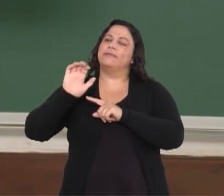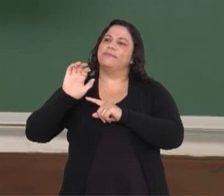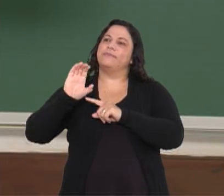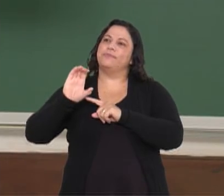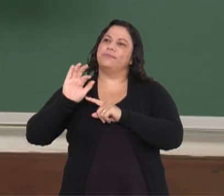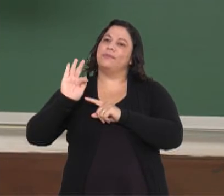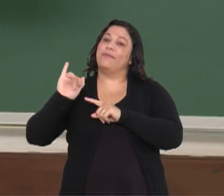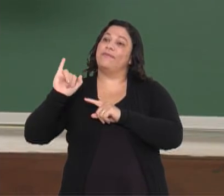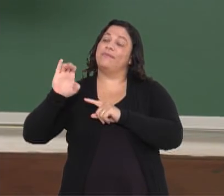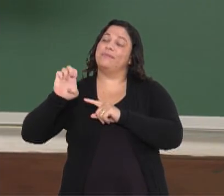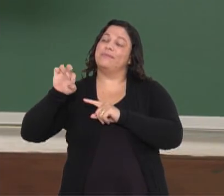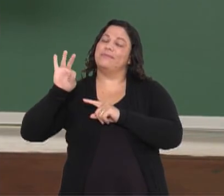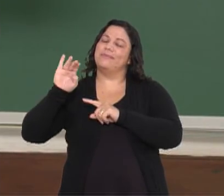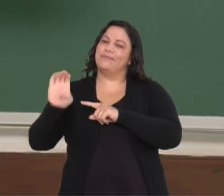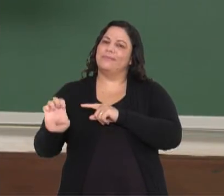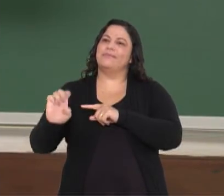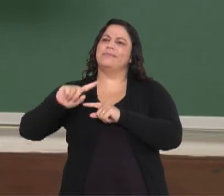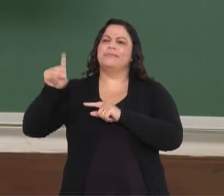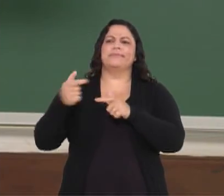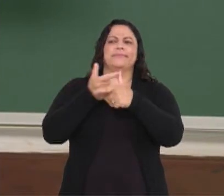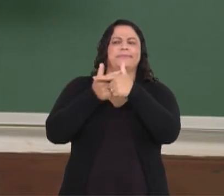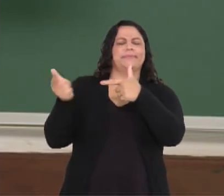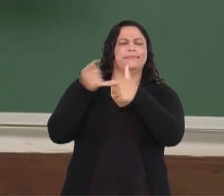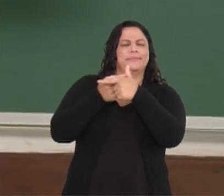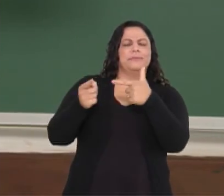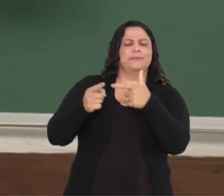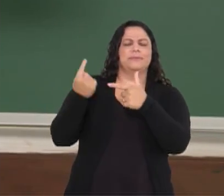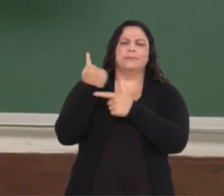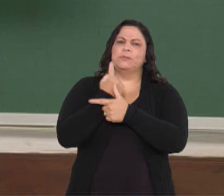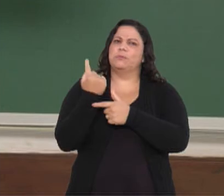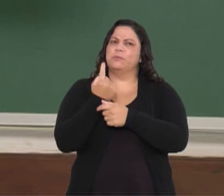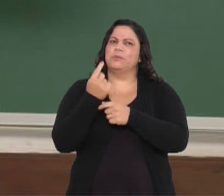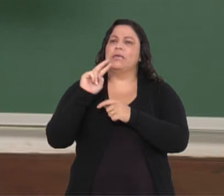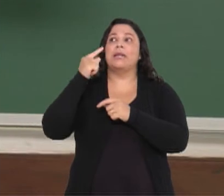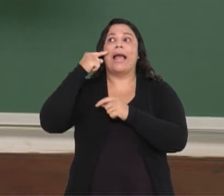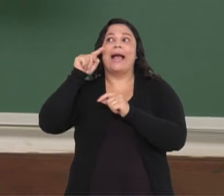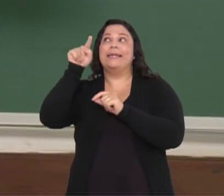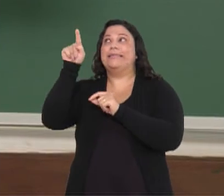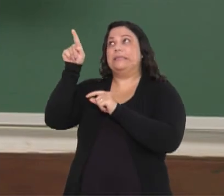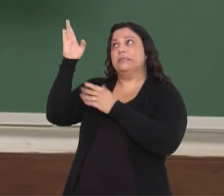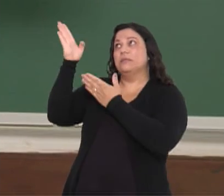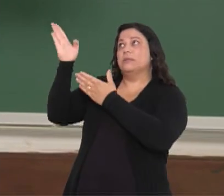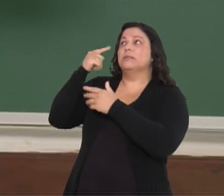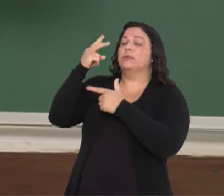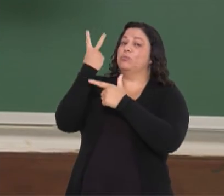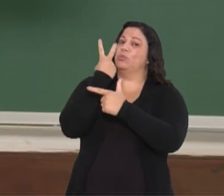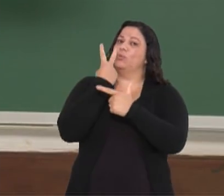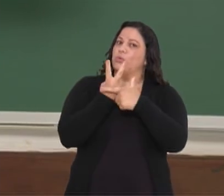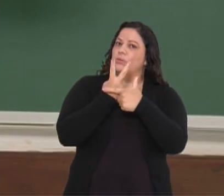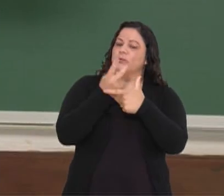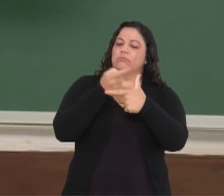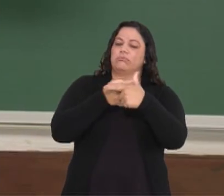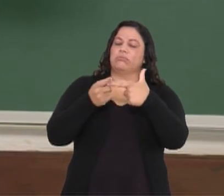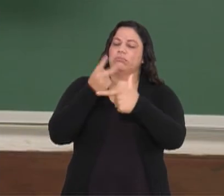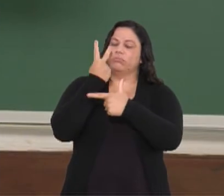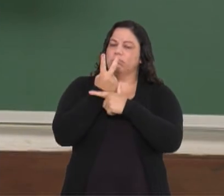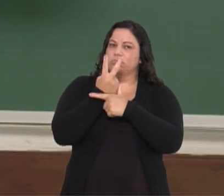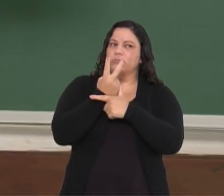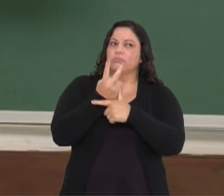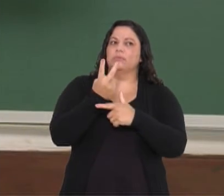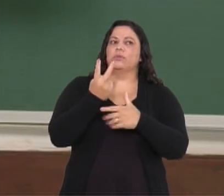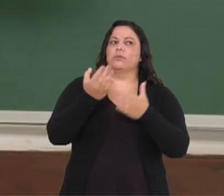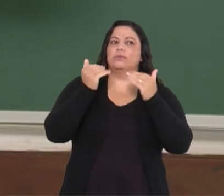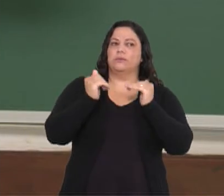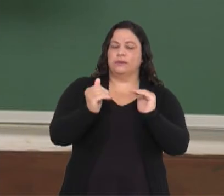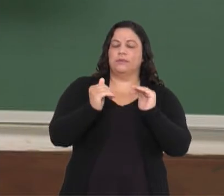dividir esses números pelo primeiro coeficiente do divisor, nesse caso, por 2. Primeiro coeficiente do divisor é 2. Então,